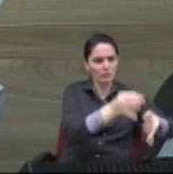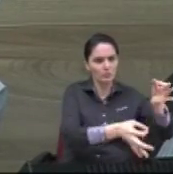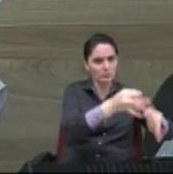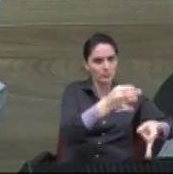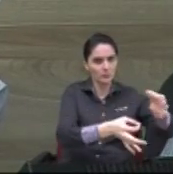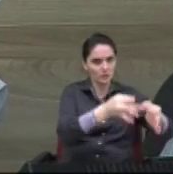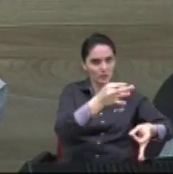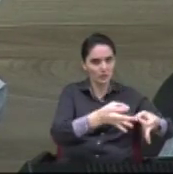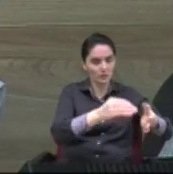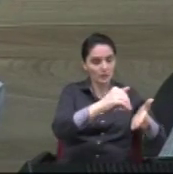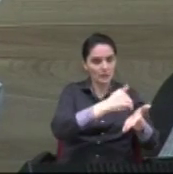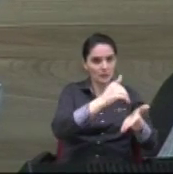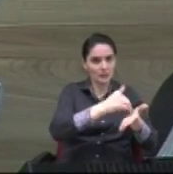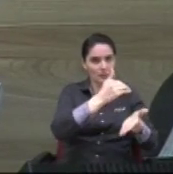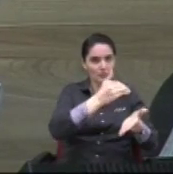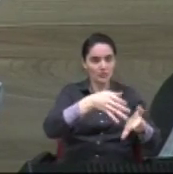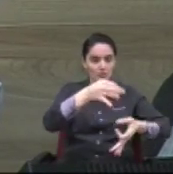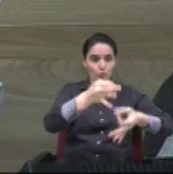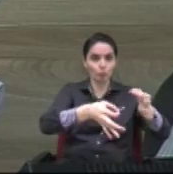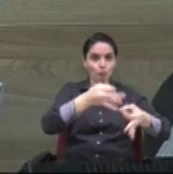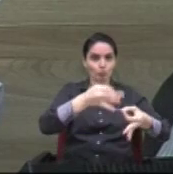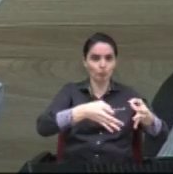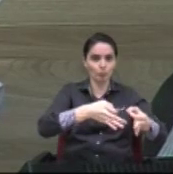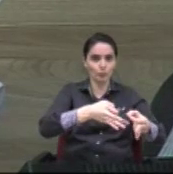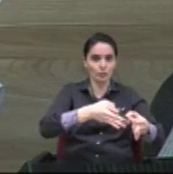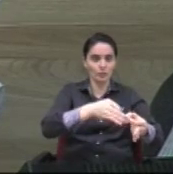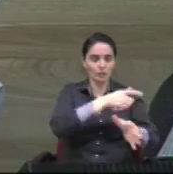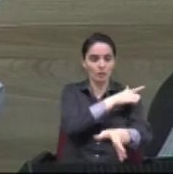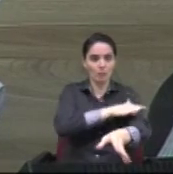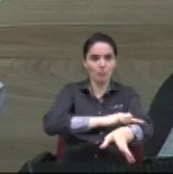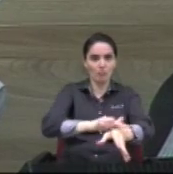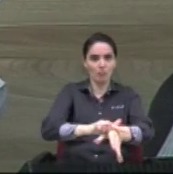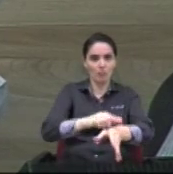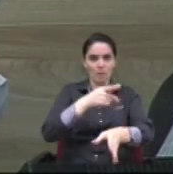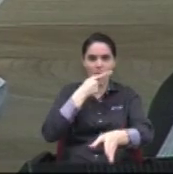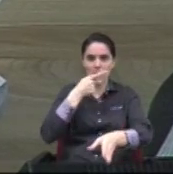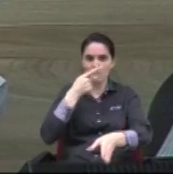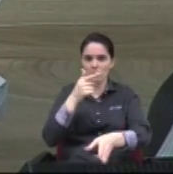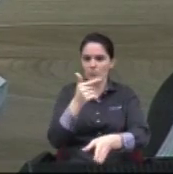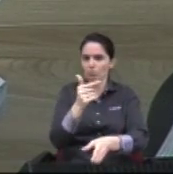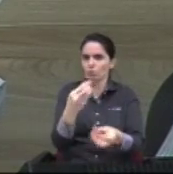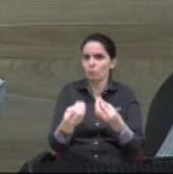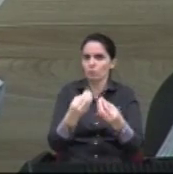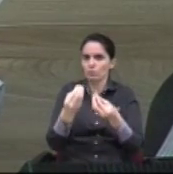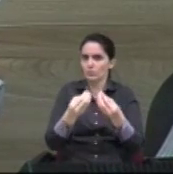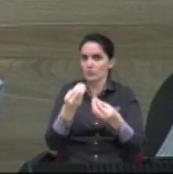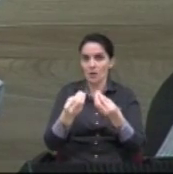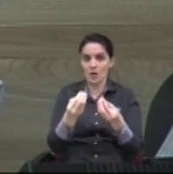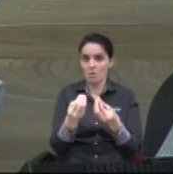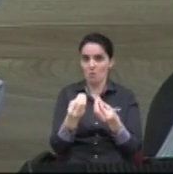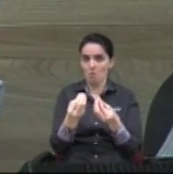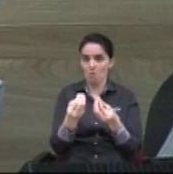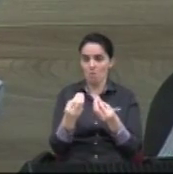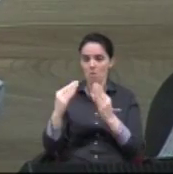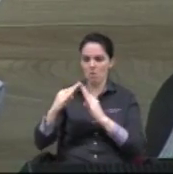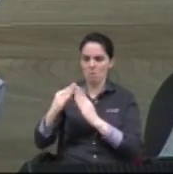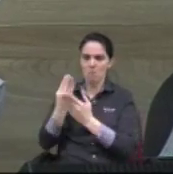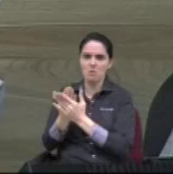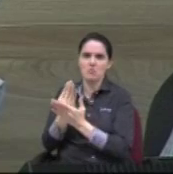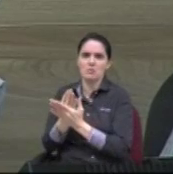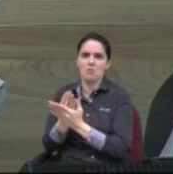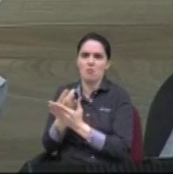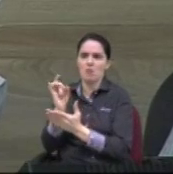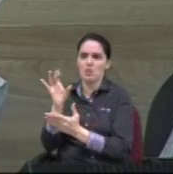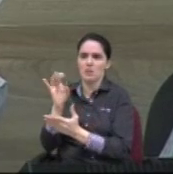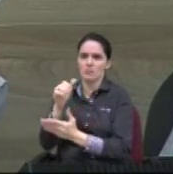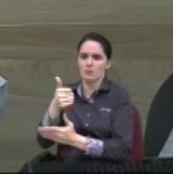Educação, que concluiu que não havia como implantar um prédio escolar com 17% da execução